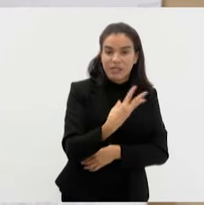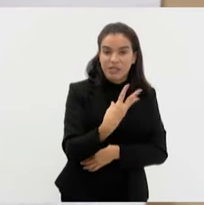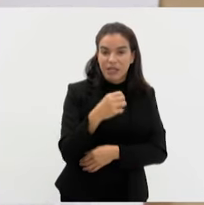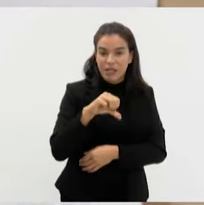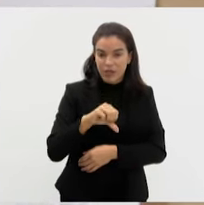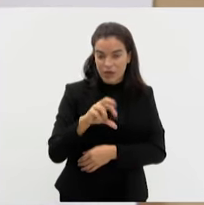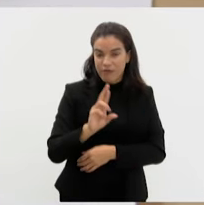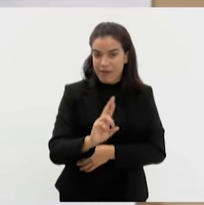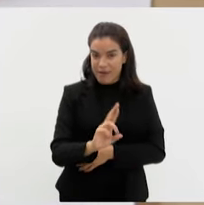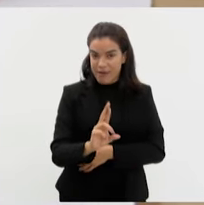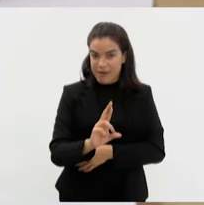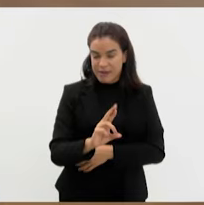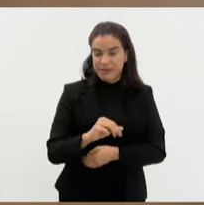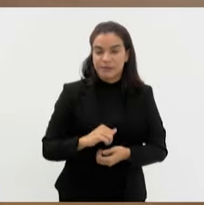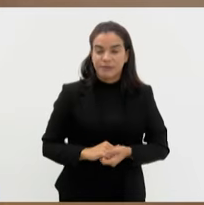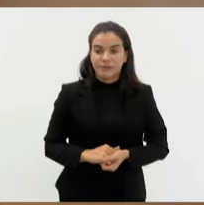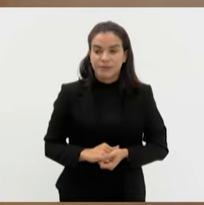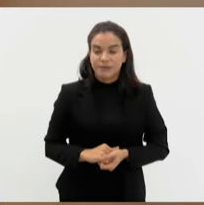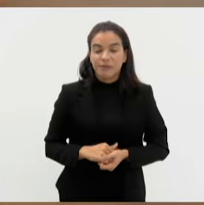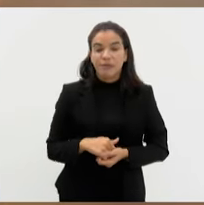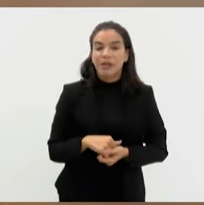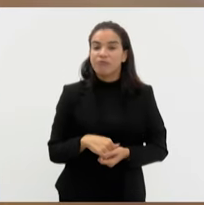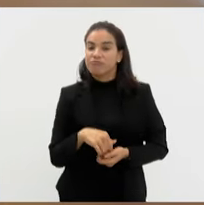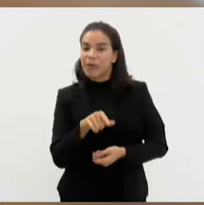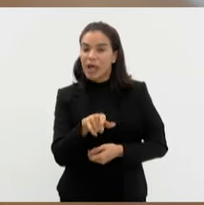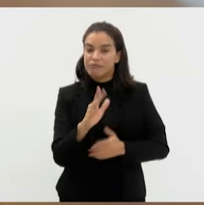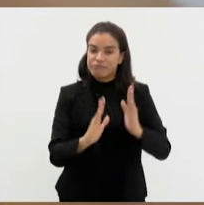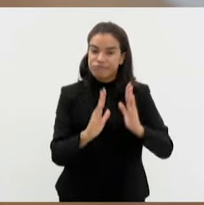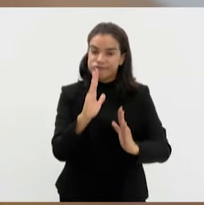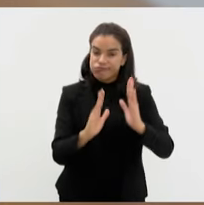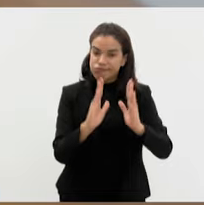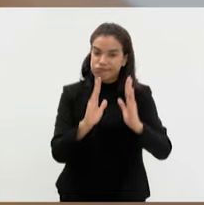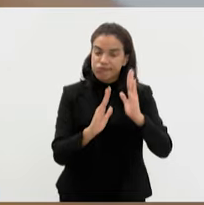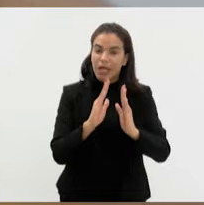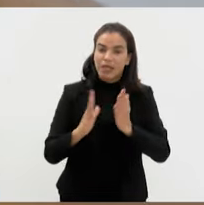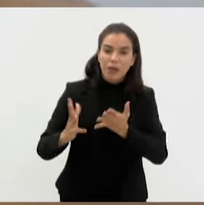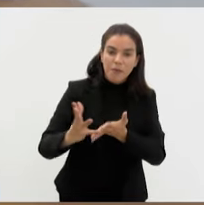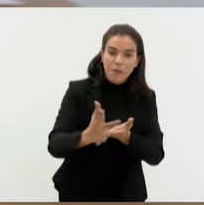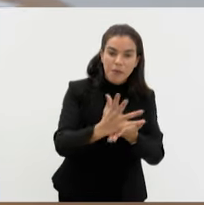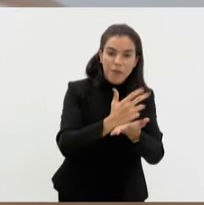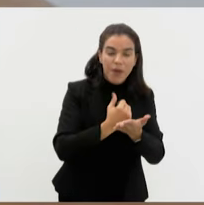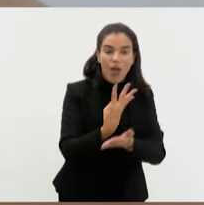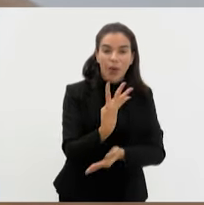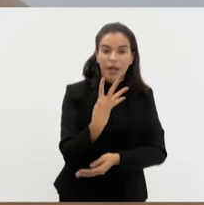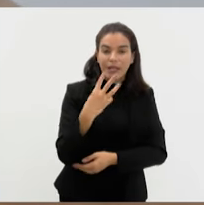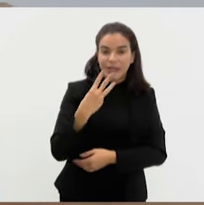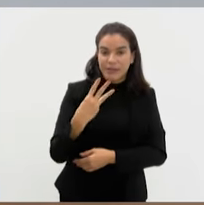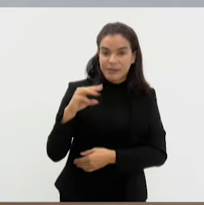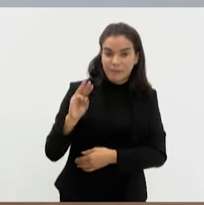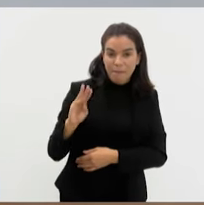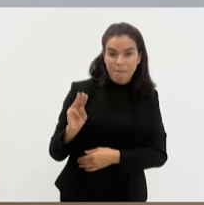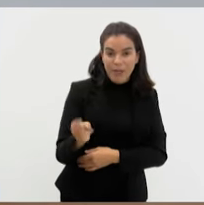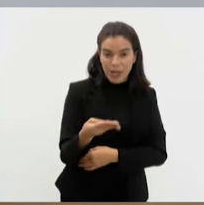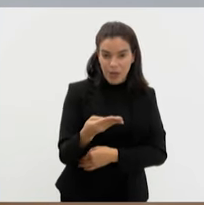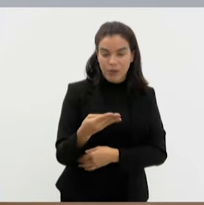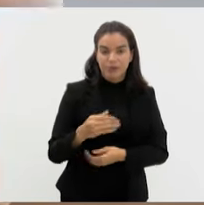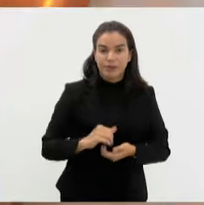R$ 30.639,90. A expectativa da Receita é de receber 43 milhões de